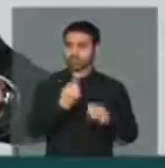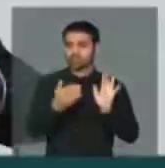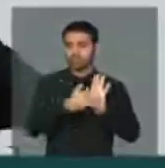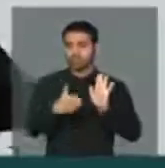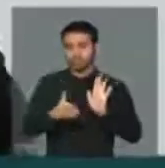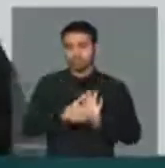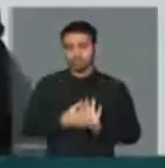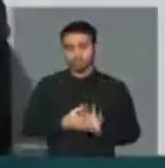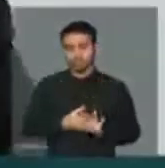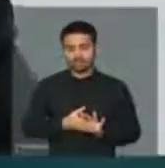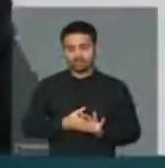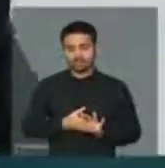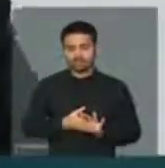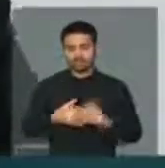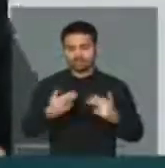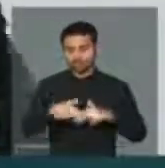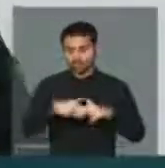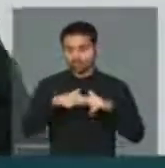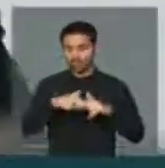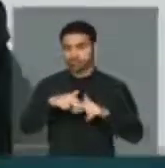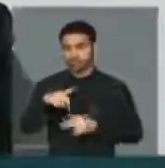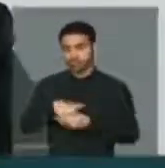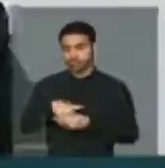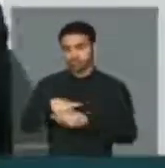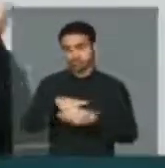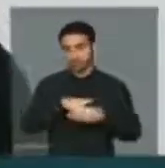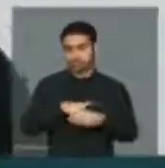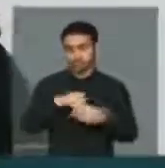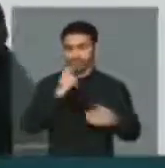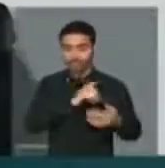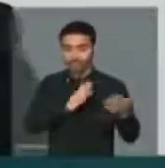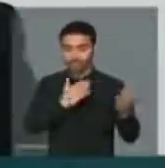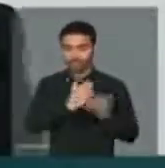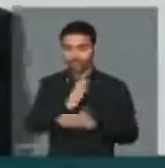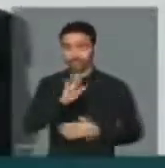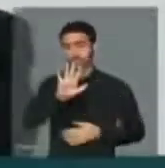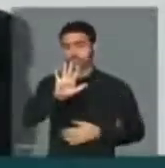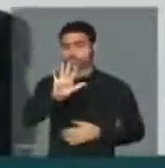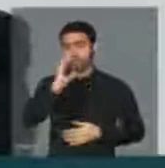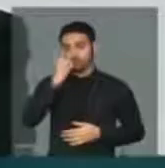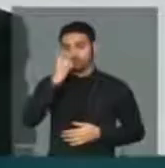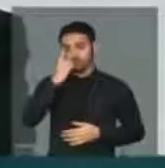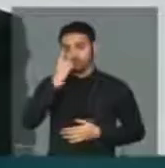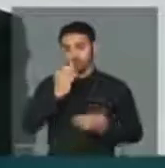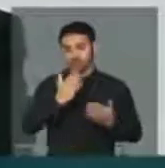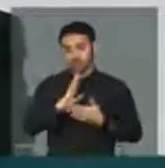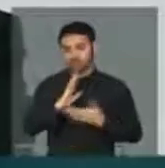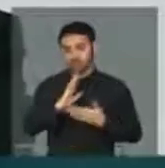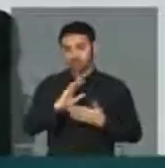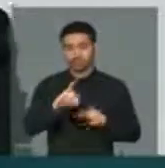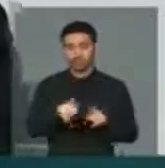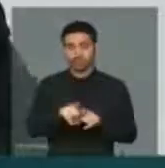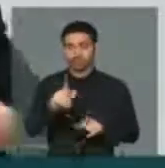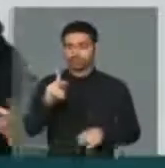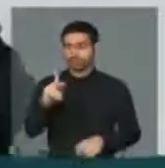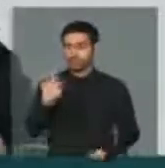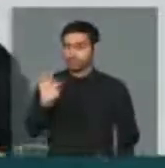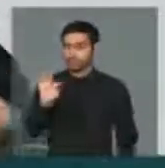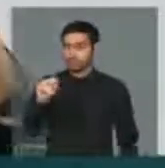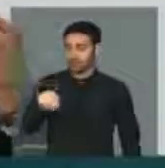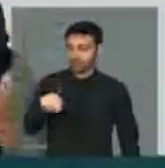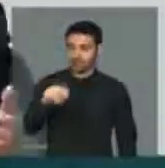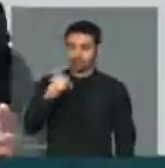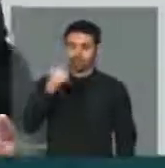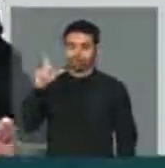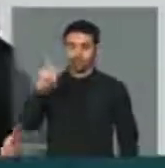apresentamos, e fomos agraciados com 5 mandatos. A mesma coisa, partidos como o PTN e outros